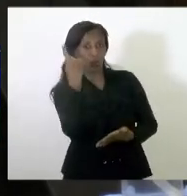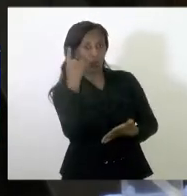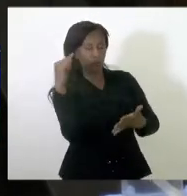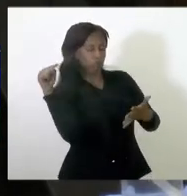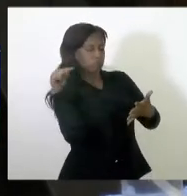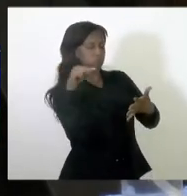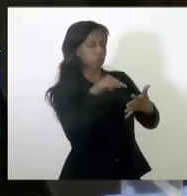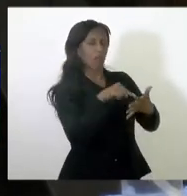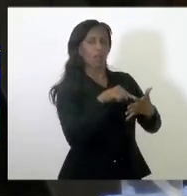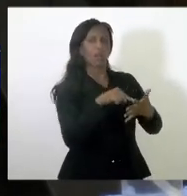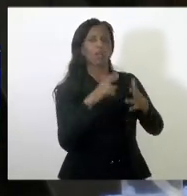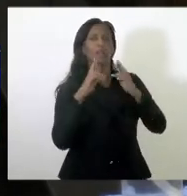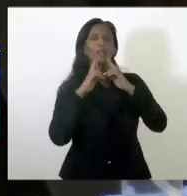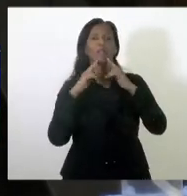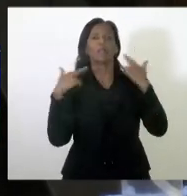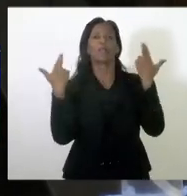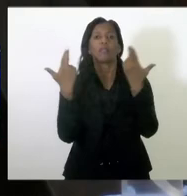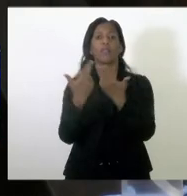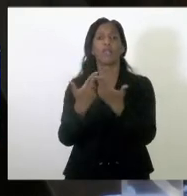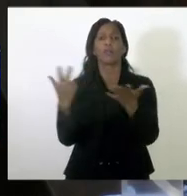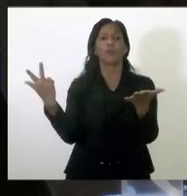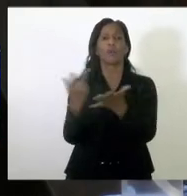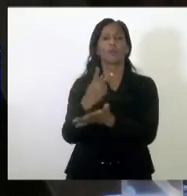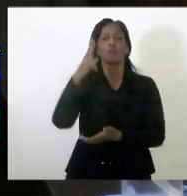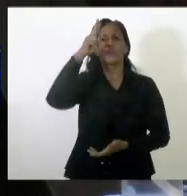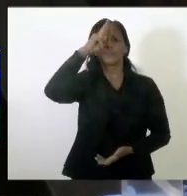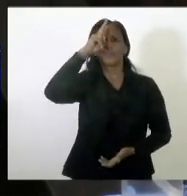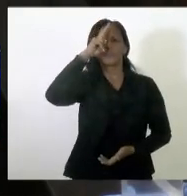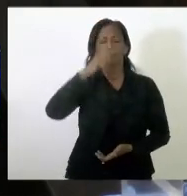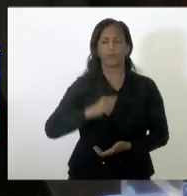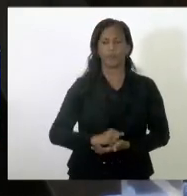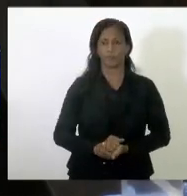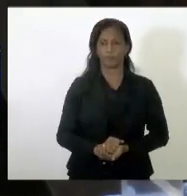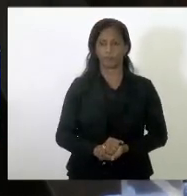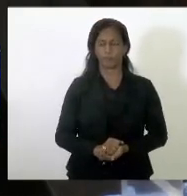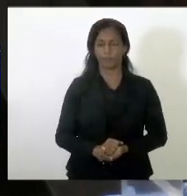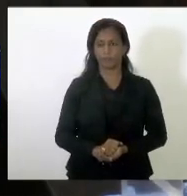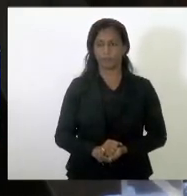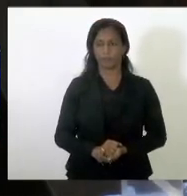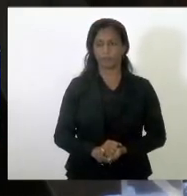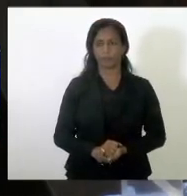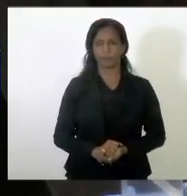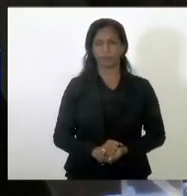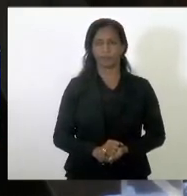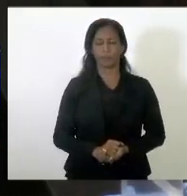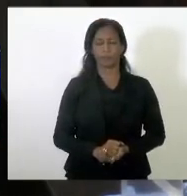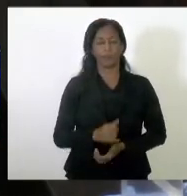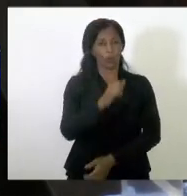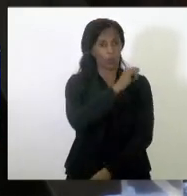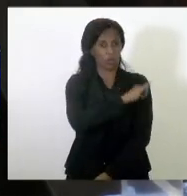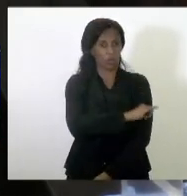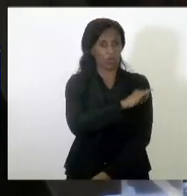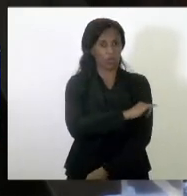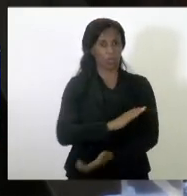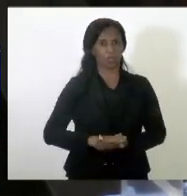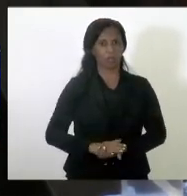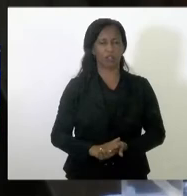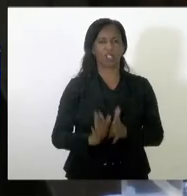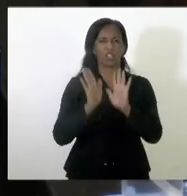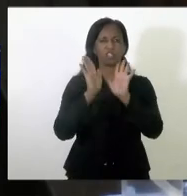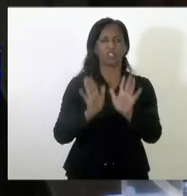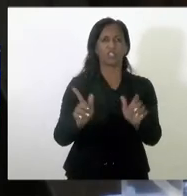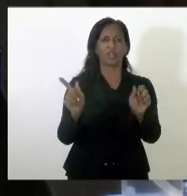na reunião de instalação do Conselho Consultivo da segunda-feira. Que é o seguinte. O Rio de Janeiro já fez, digamos